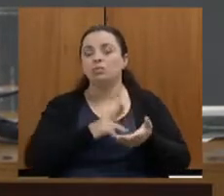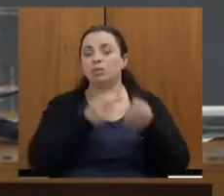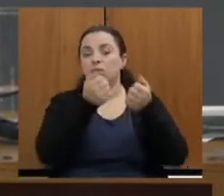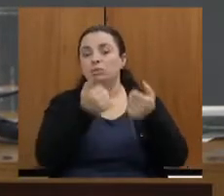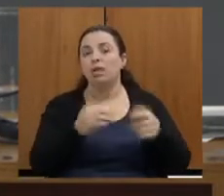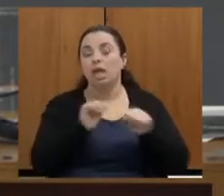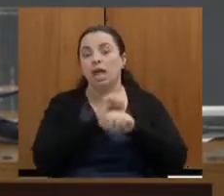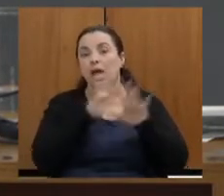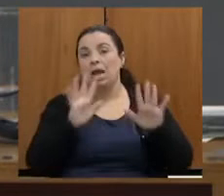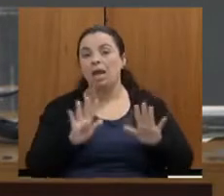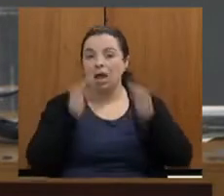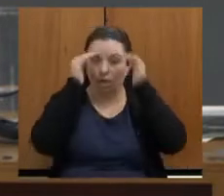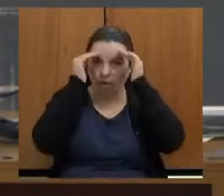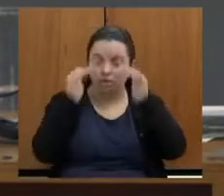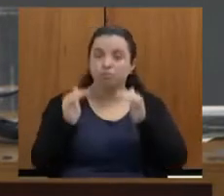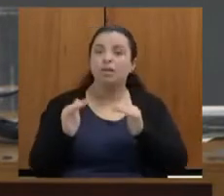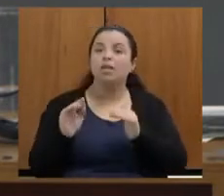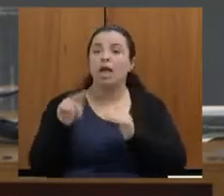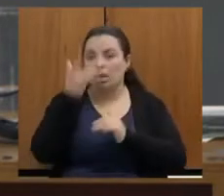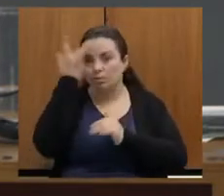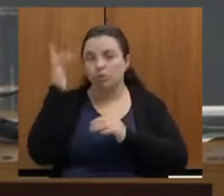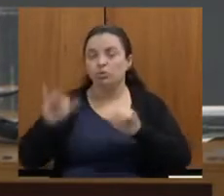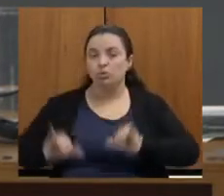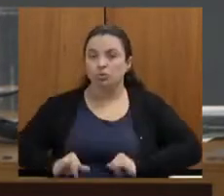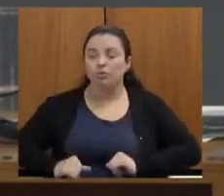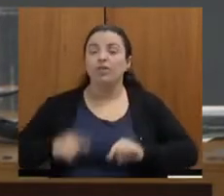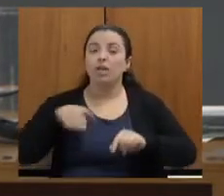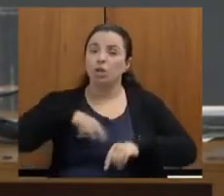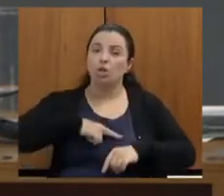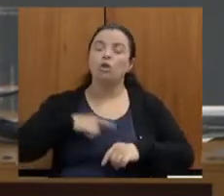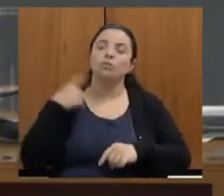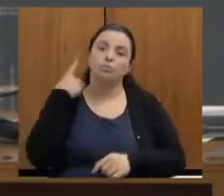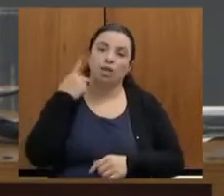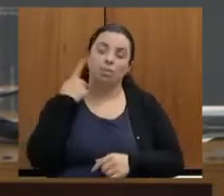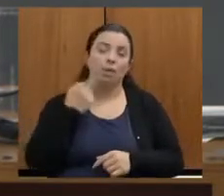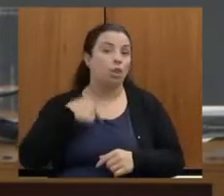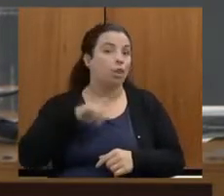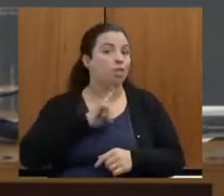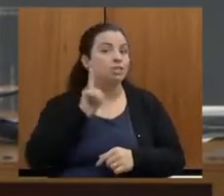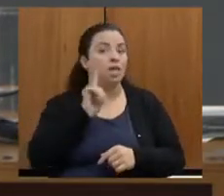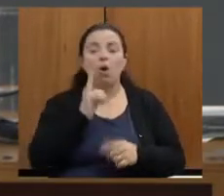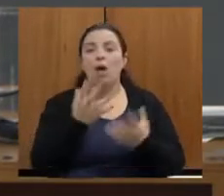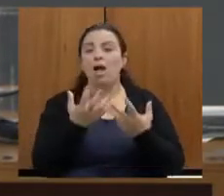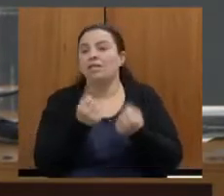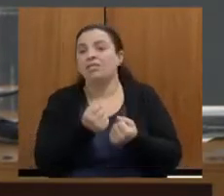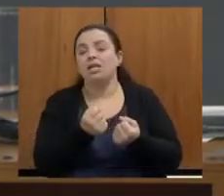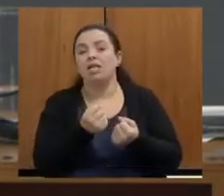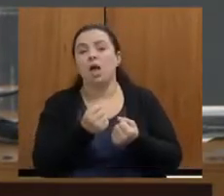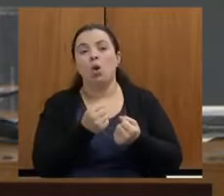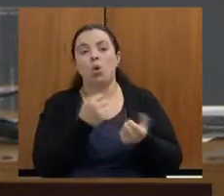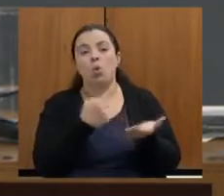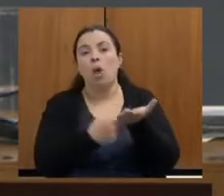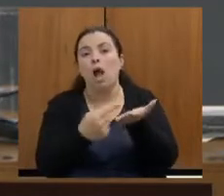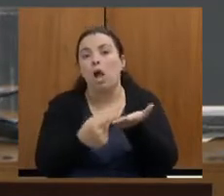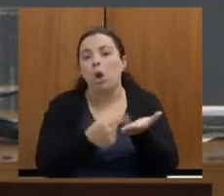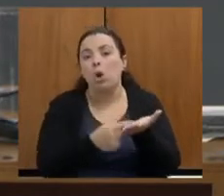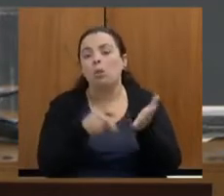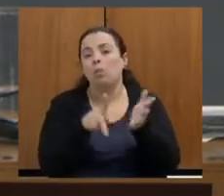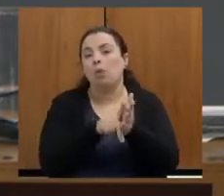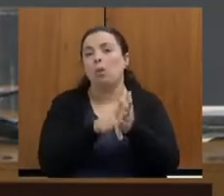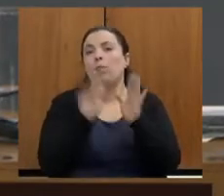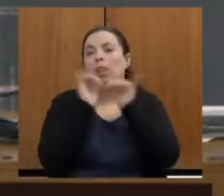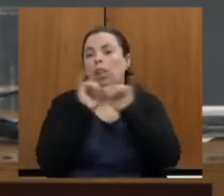escutar vocês atingidos e nós do Parlamento nós não vão permitir um acordo eleitoreiro para ser anunciado